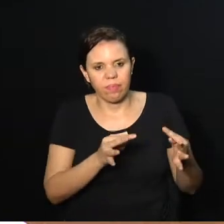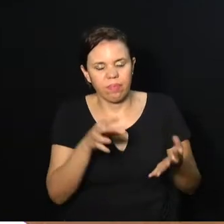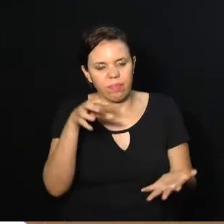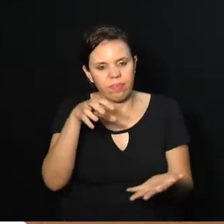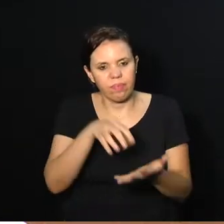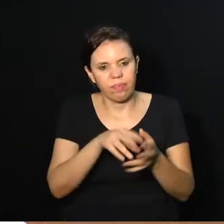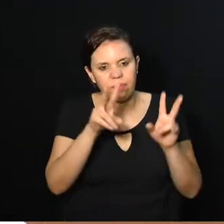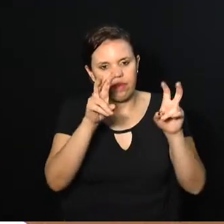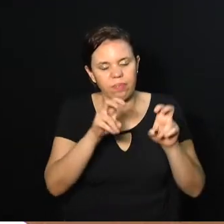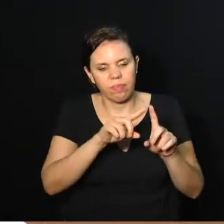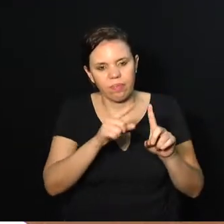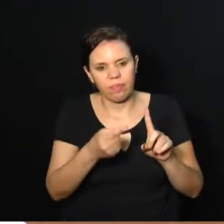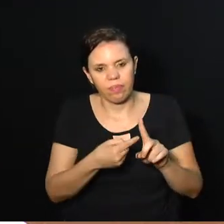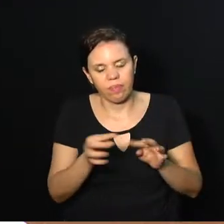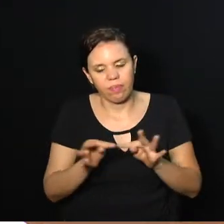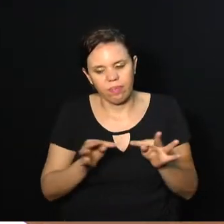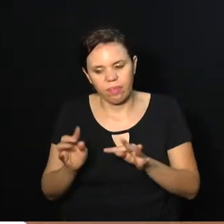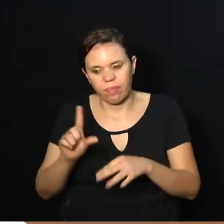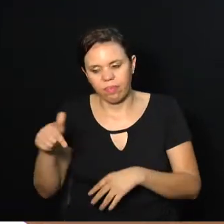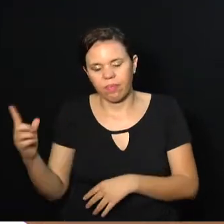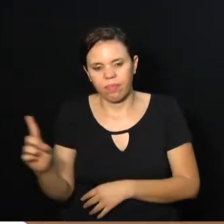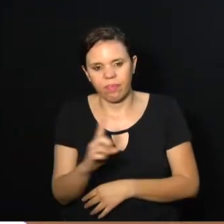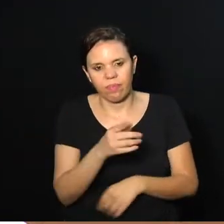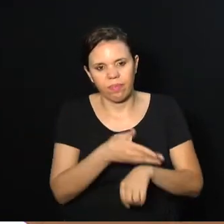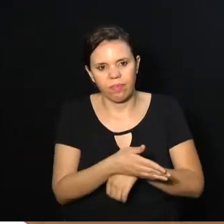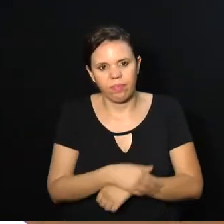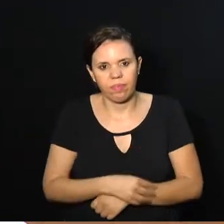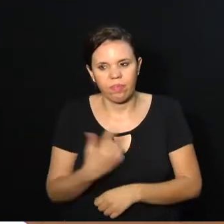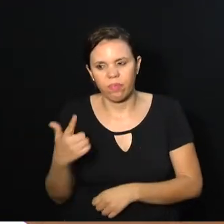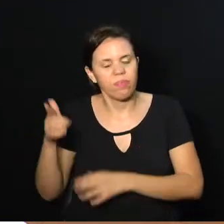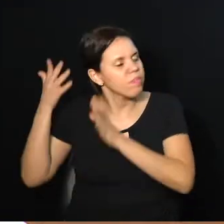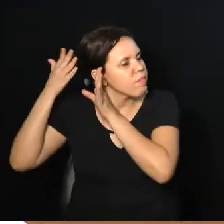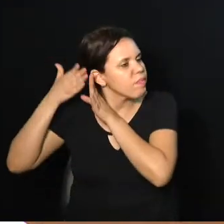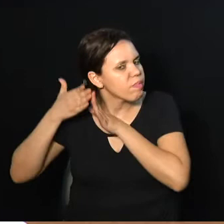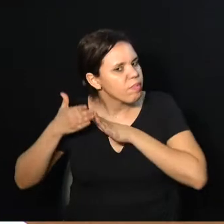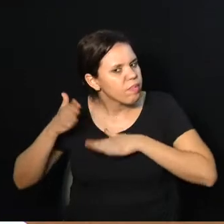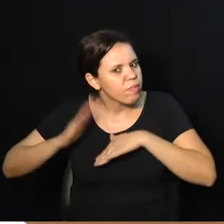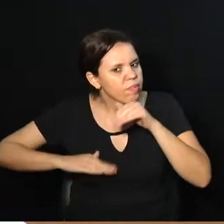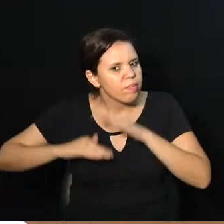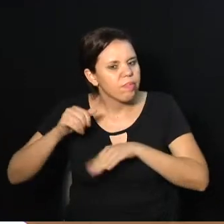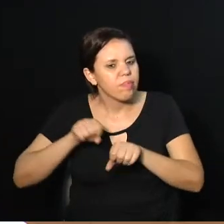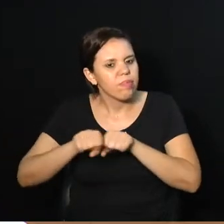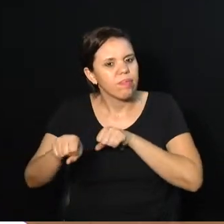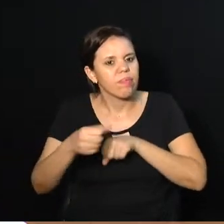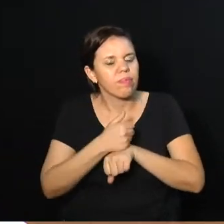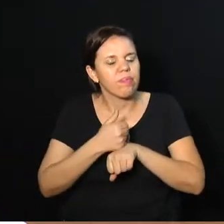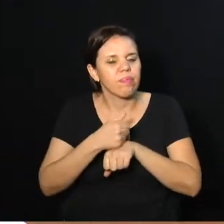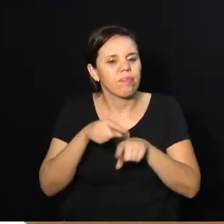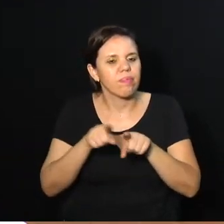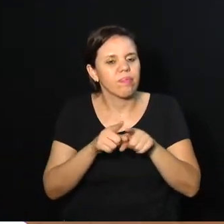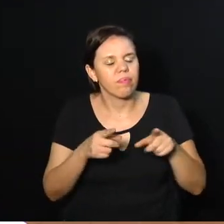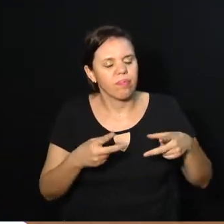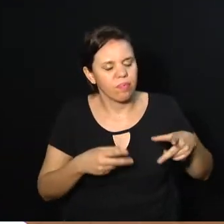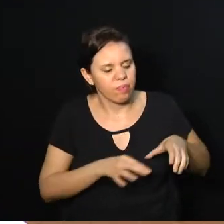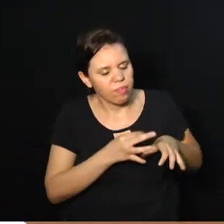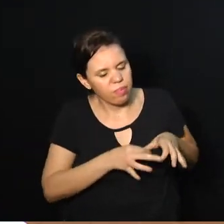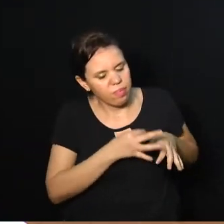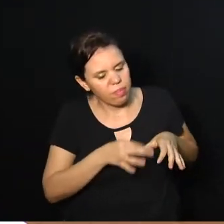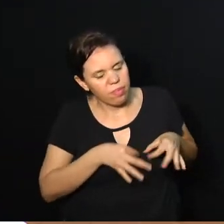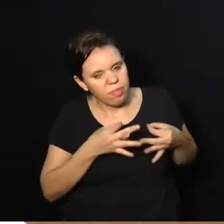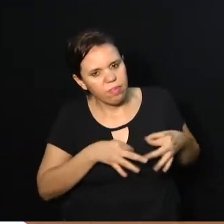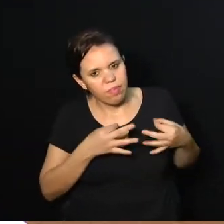gestante, fez tratamento e veio nos visitar. Uma é cabeleireira, a outra é bordadeira, a outra